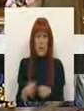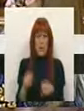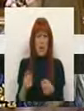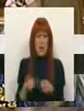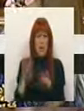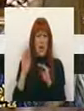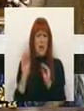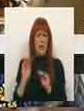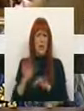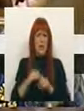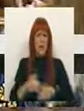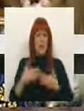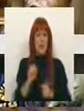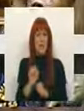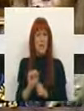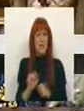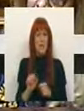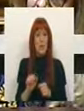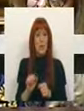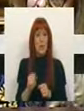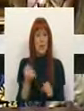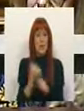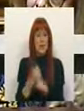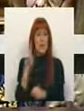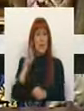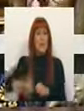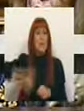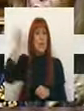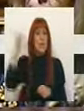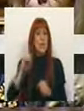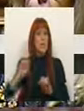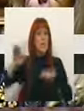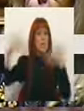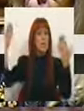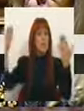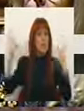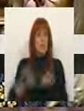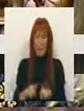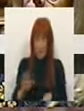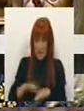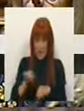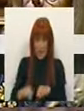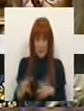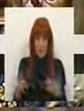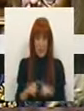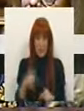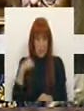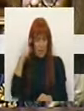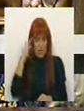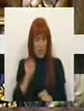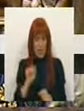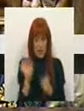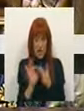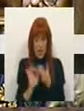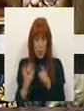a formação profissional da sua missão fundamental e originária. É neste quadro que, tendo em conta as